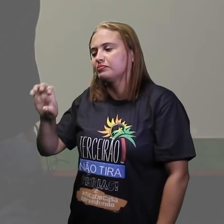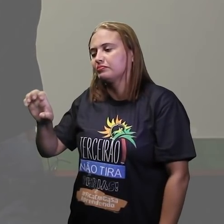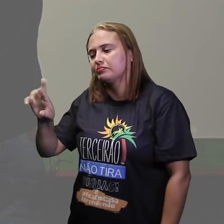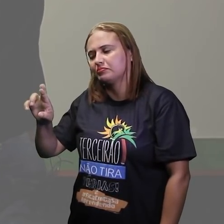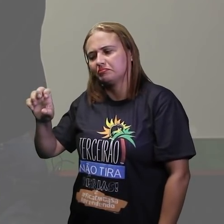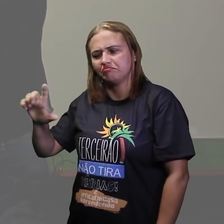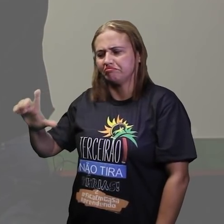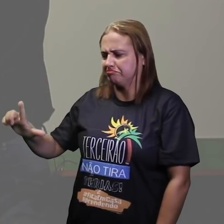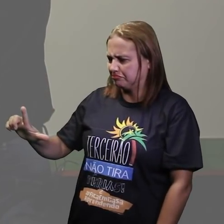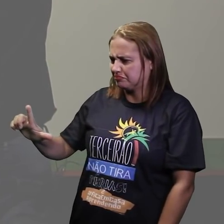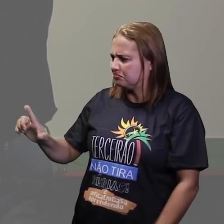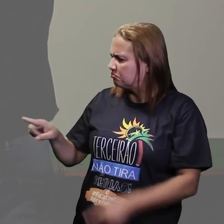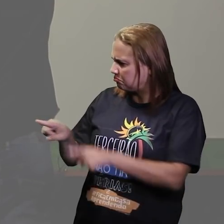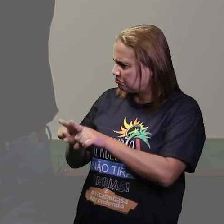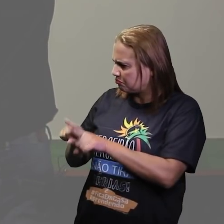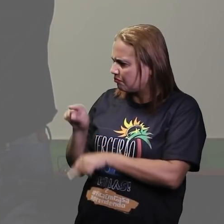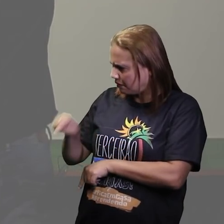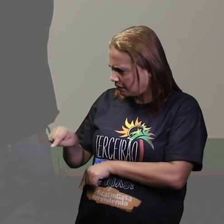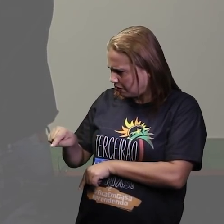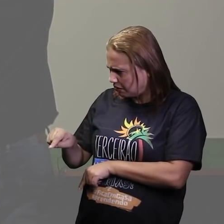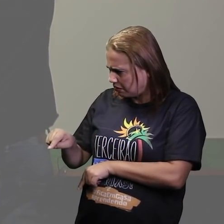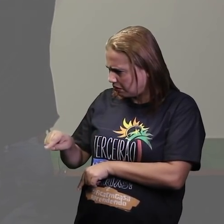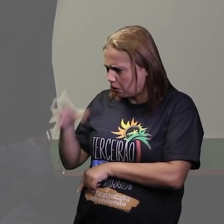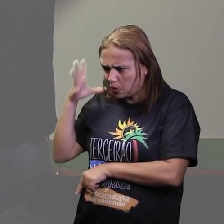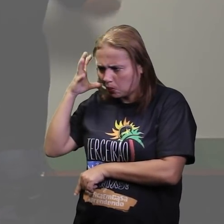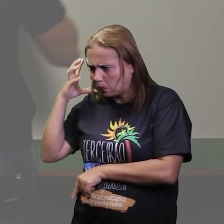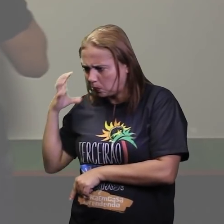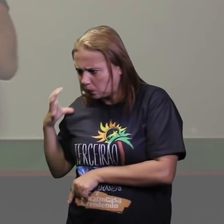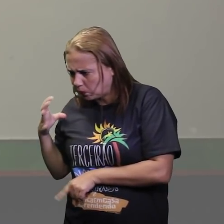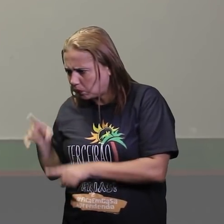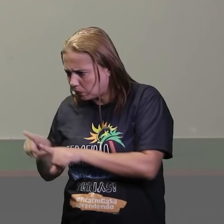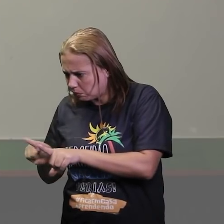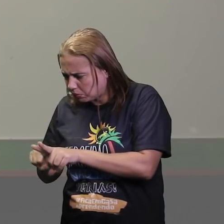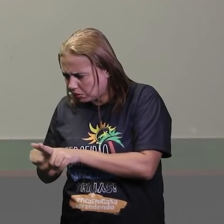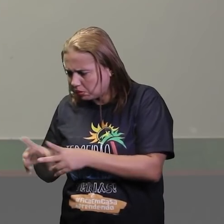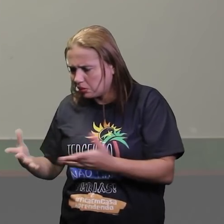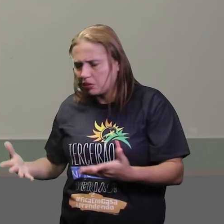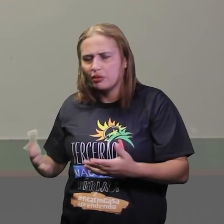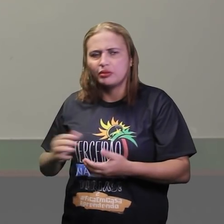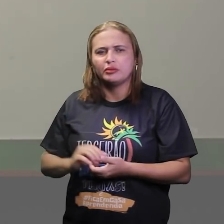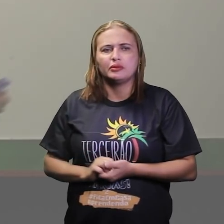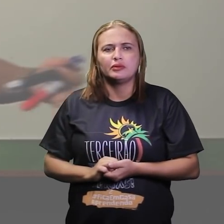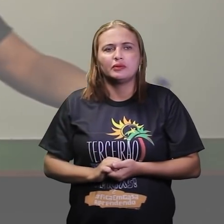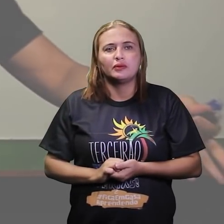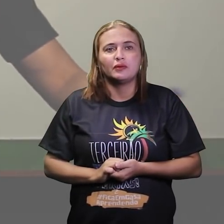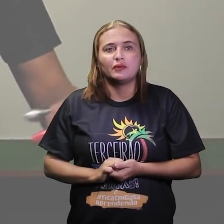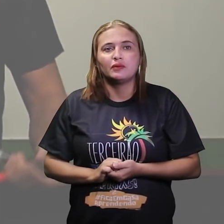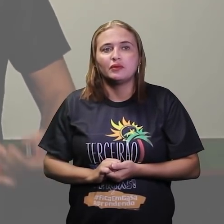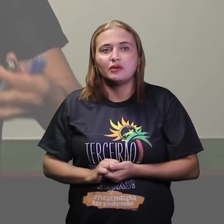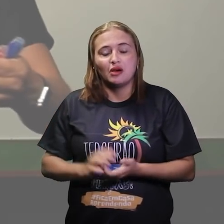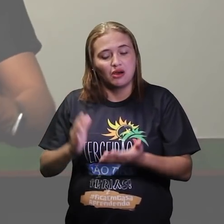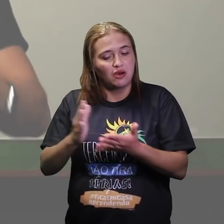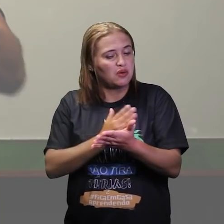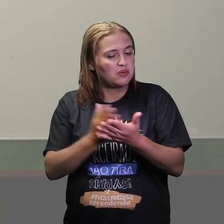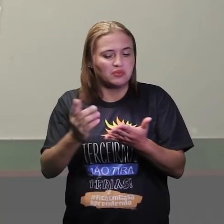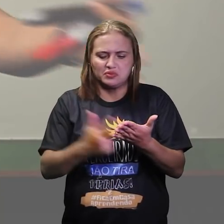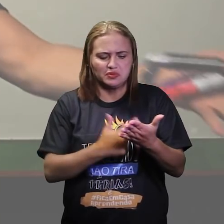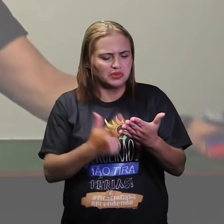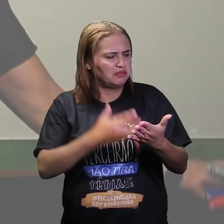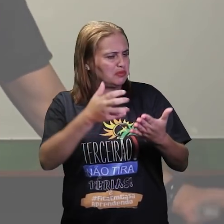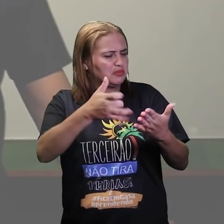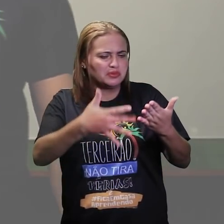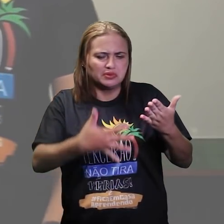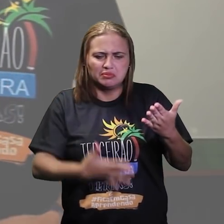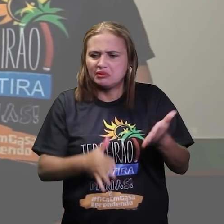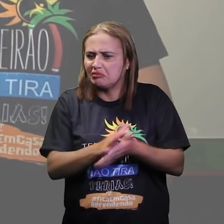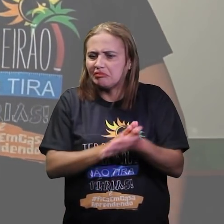por isso que eu estou te contando. Tá aqui, ó. Liberalismo. O grande detalhe é que a maior parte dos livros não falam isso, não explica e cobram na prova